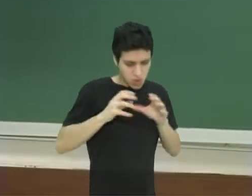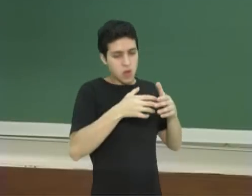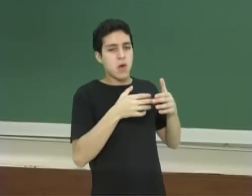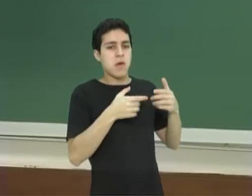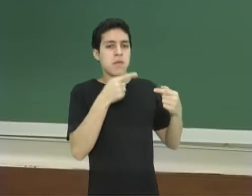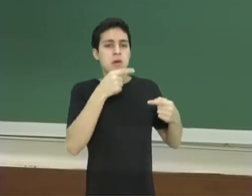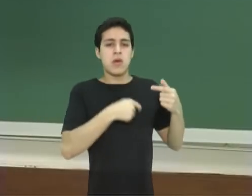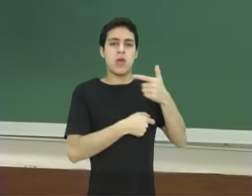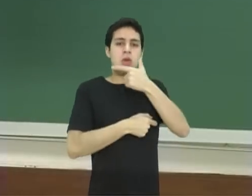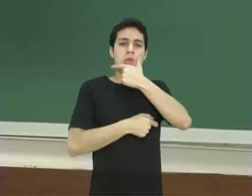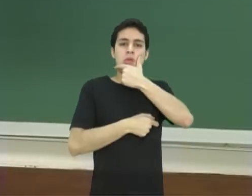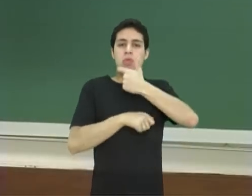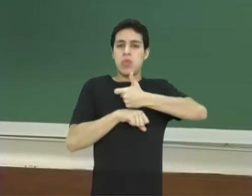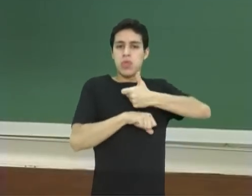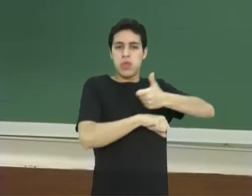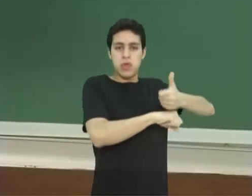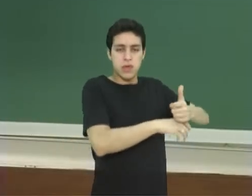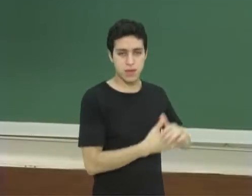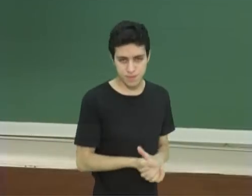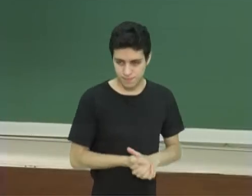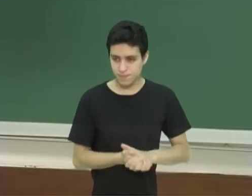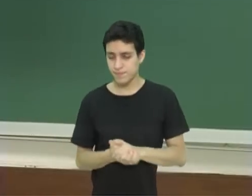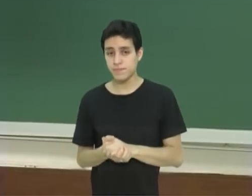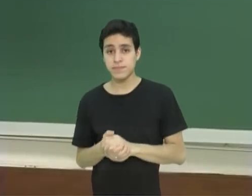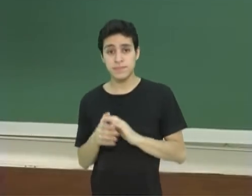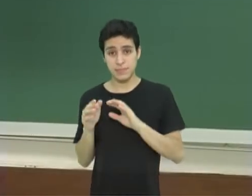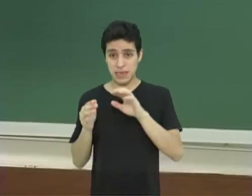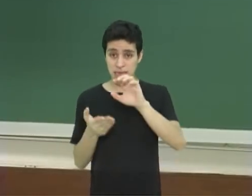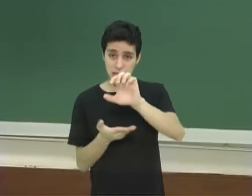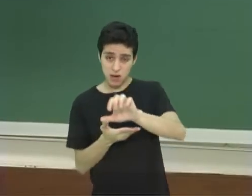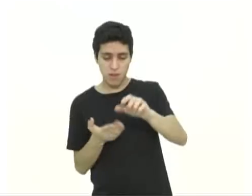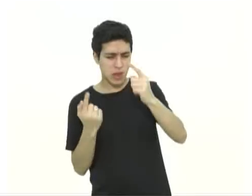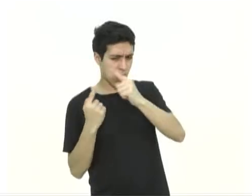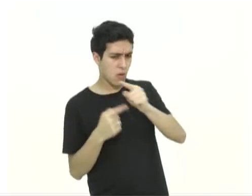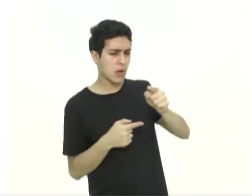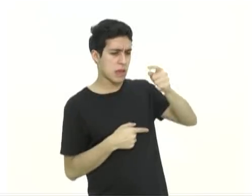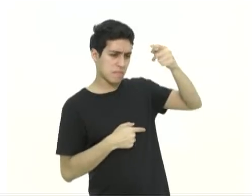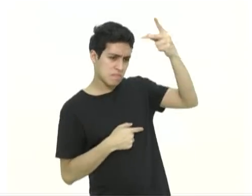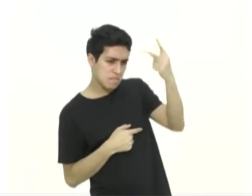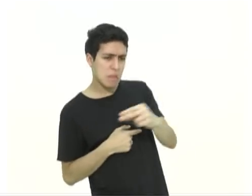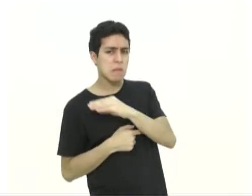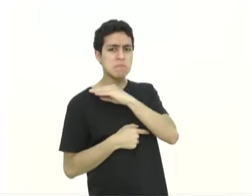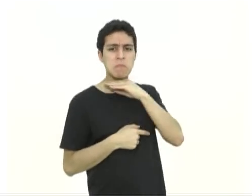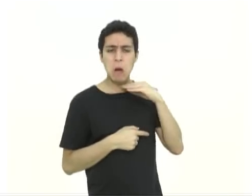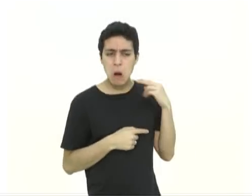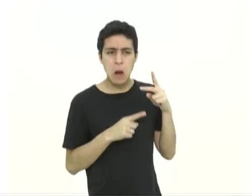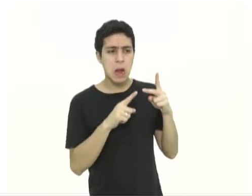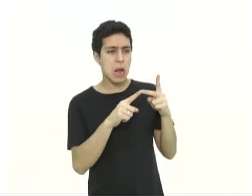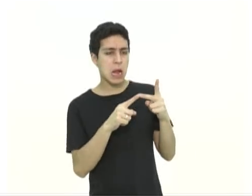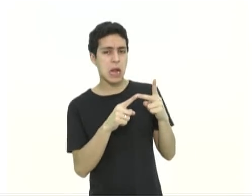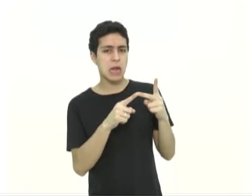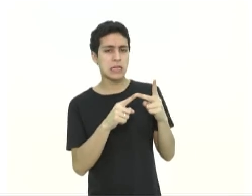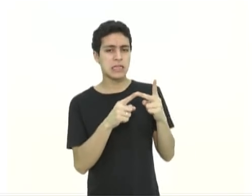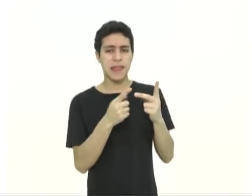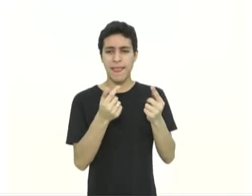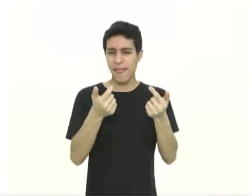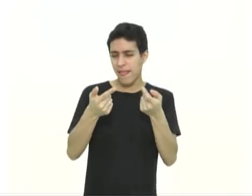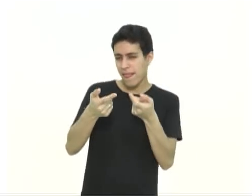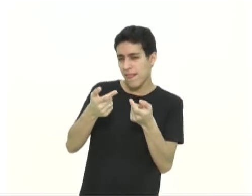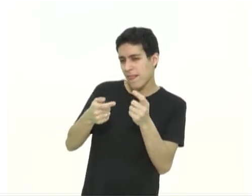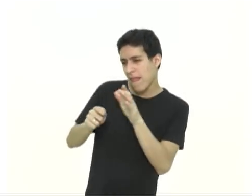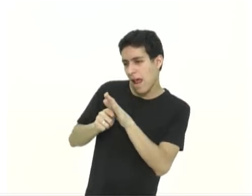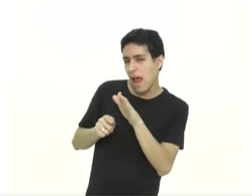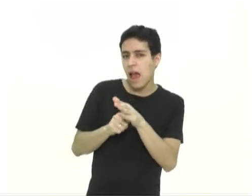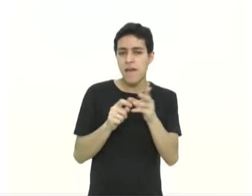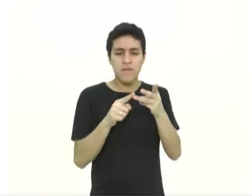pelos homens. Ele se opõe à pena de morte, tortura e tráfico de seres humanos e à discriminação.